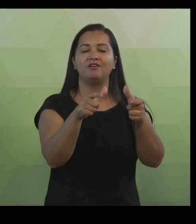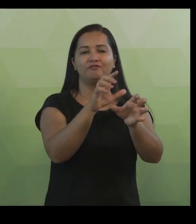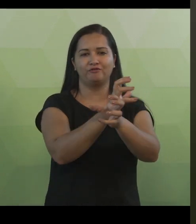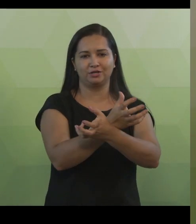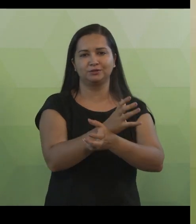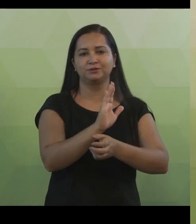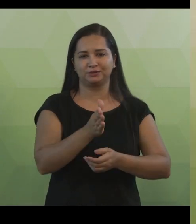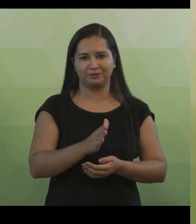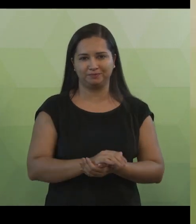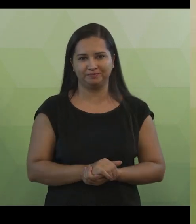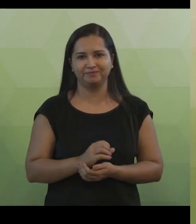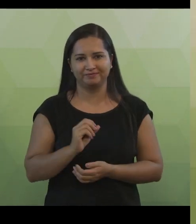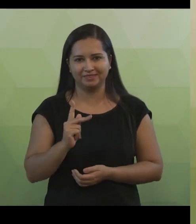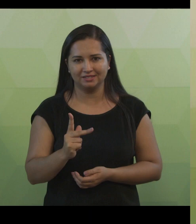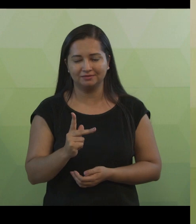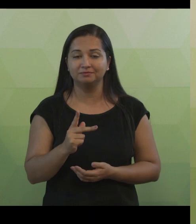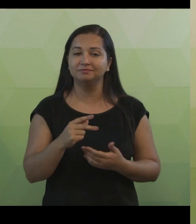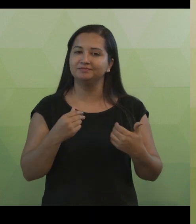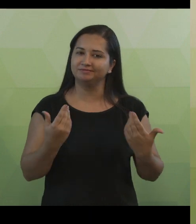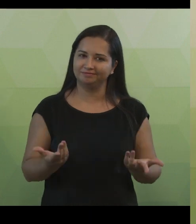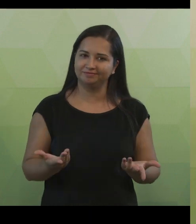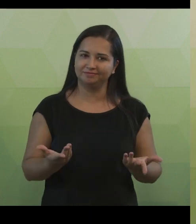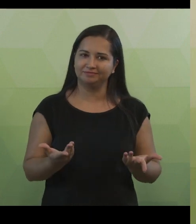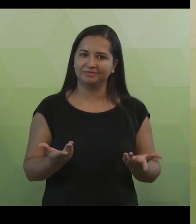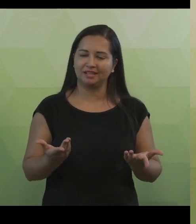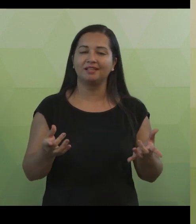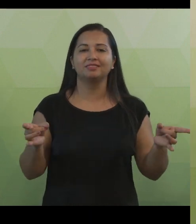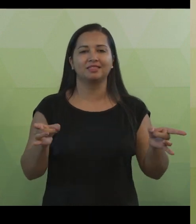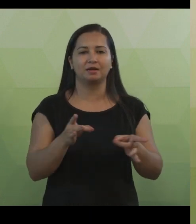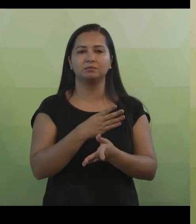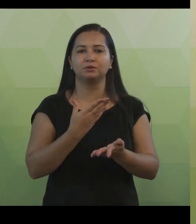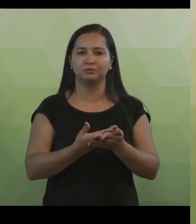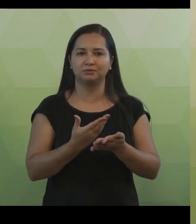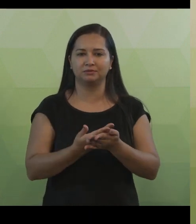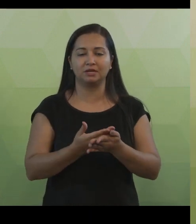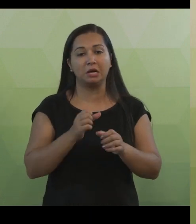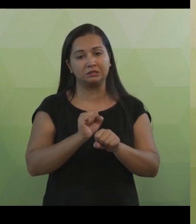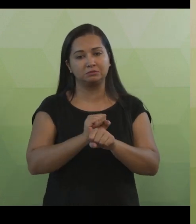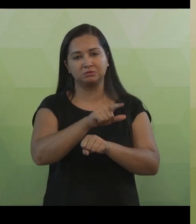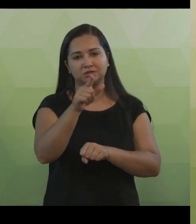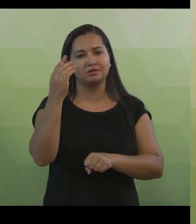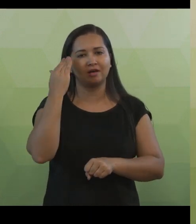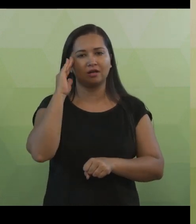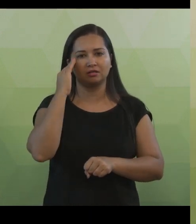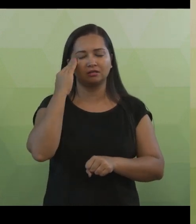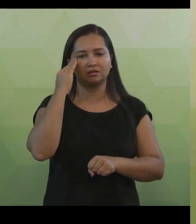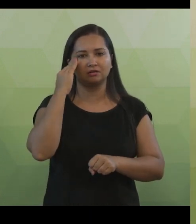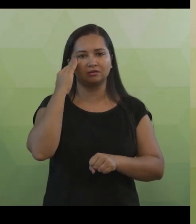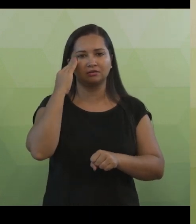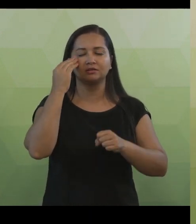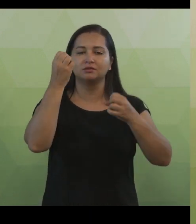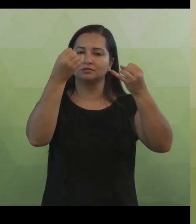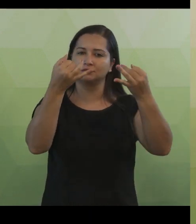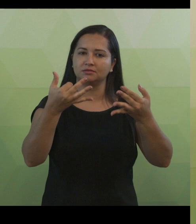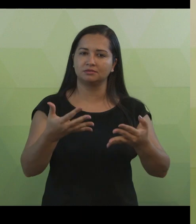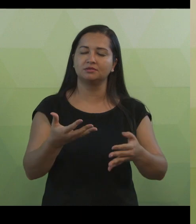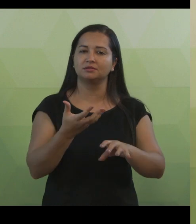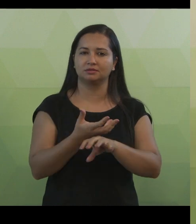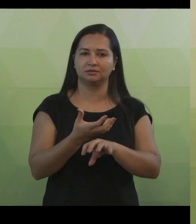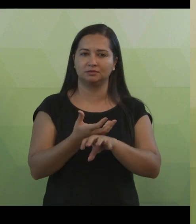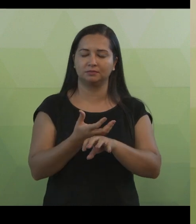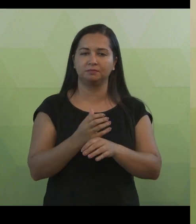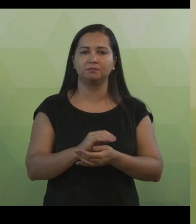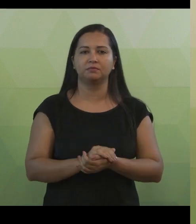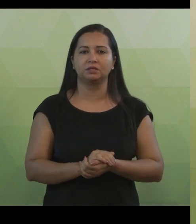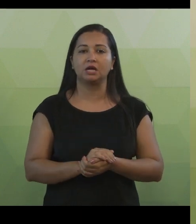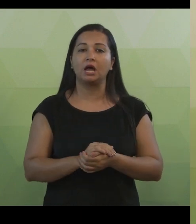memória. Bem, terminamos aqui a nossa aula. Espero que tenham compreendido o conteúdo apresentado.